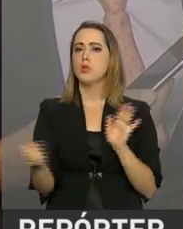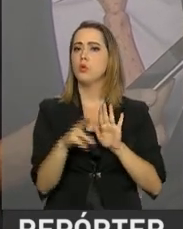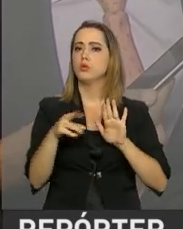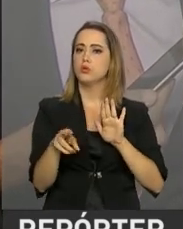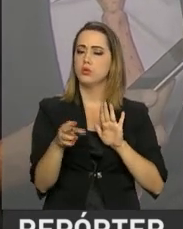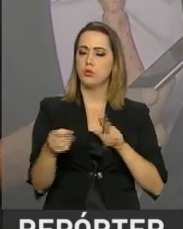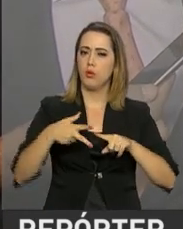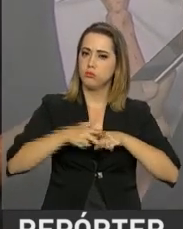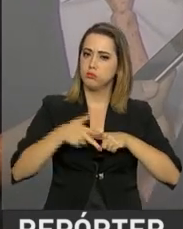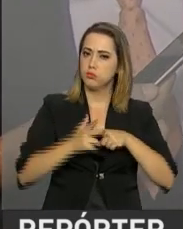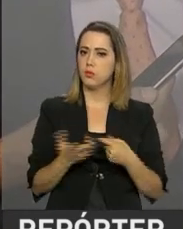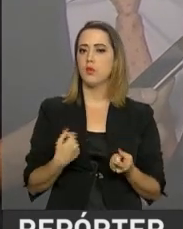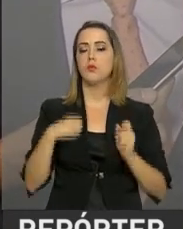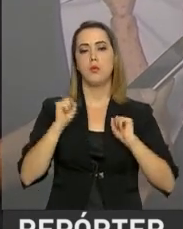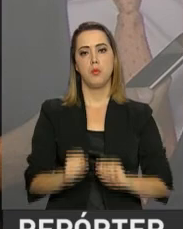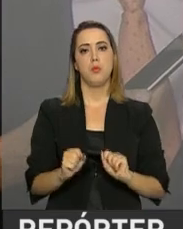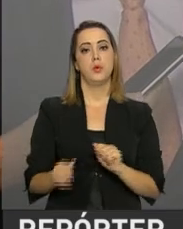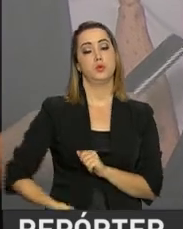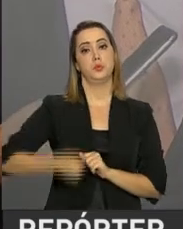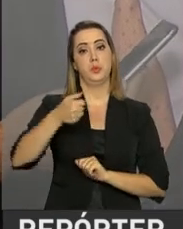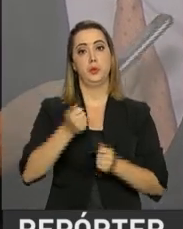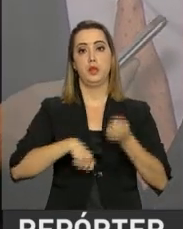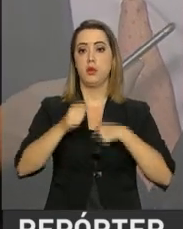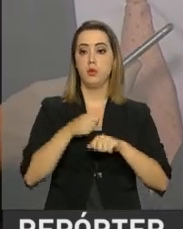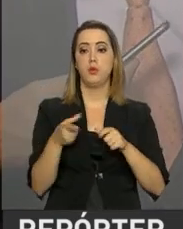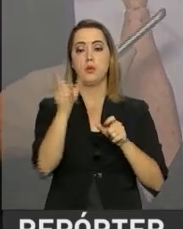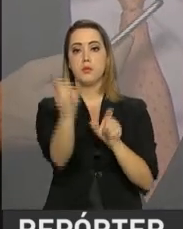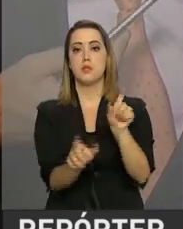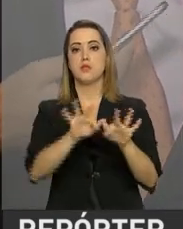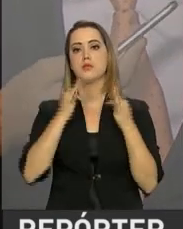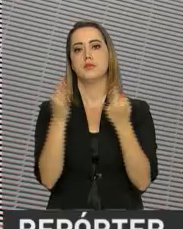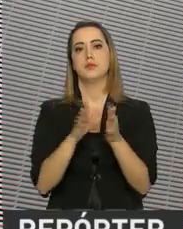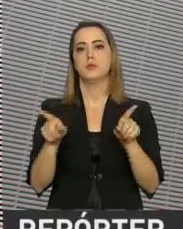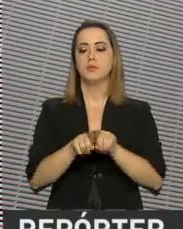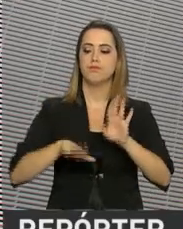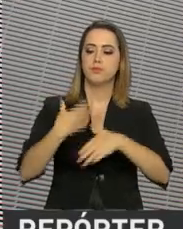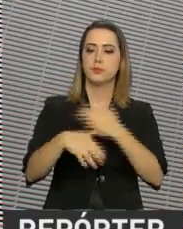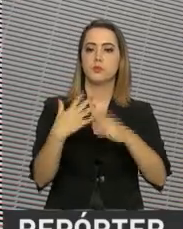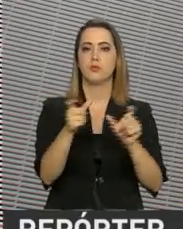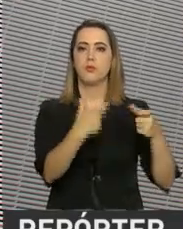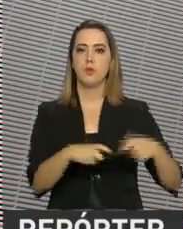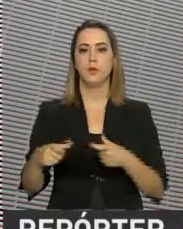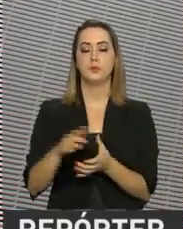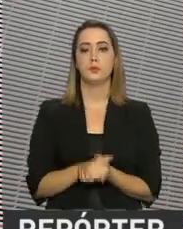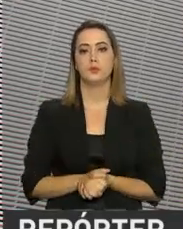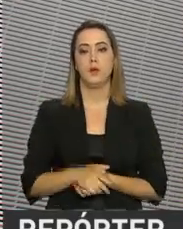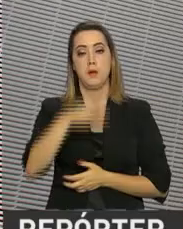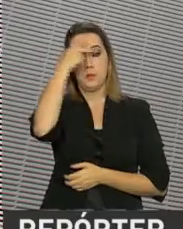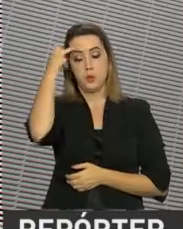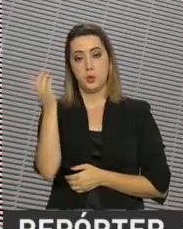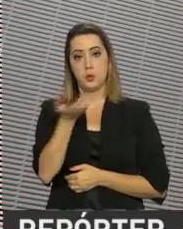e pequenas que podem gerar economia para esse cliente 10 envolvimento para lógico quem tiver interesse em contratar a linha de crédito